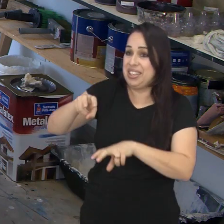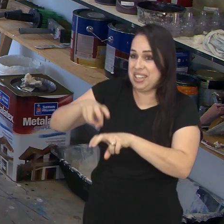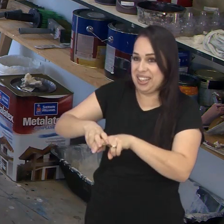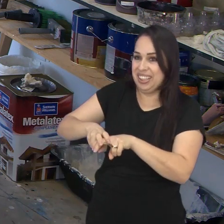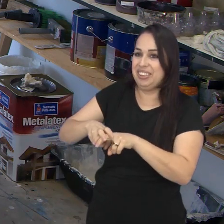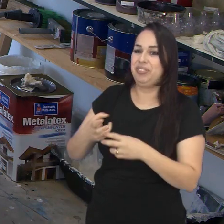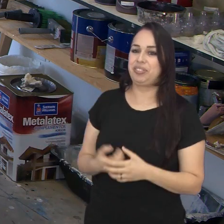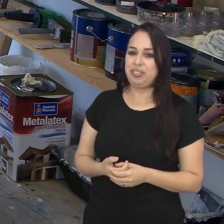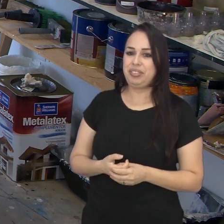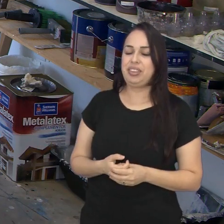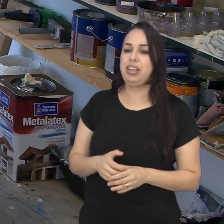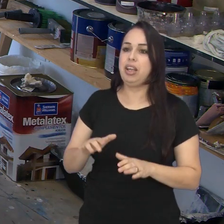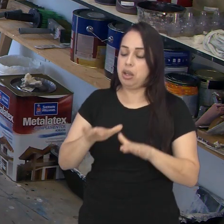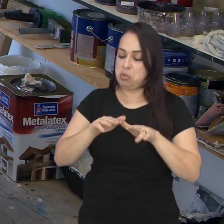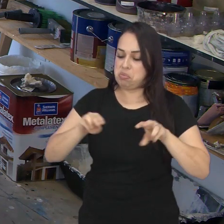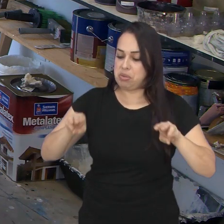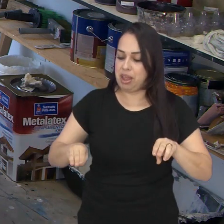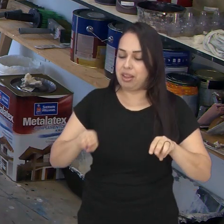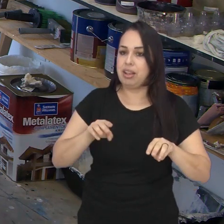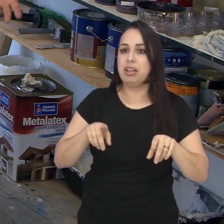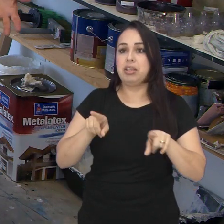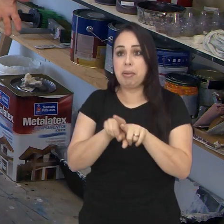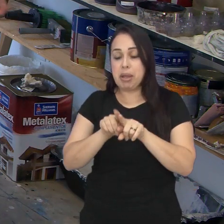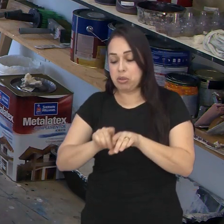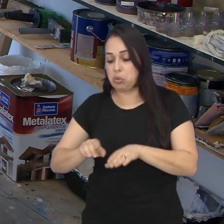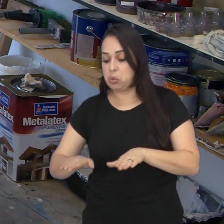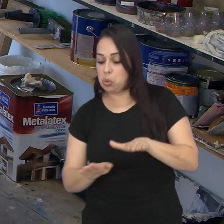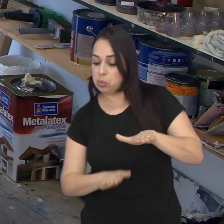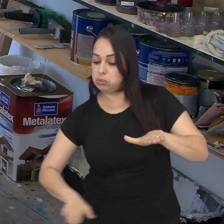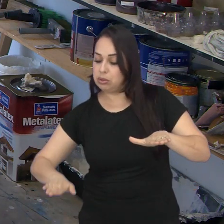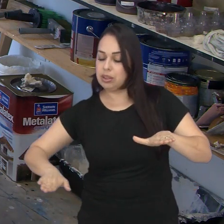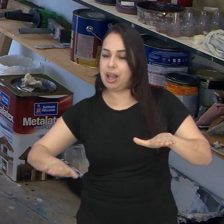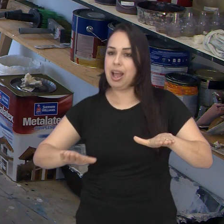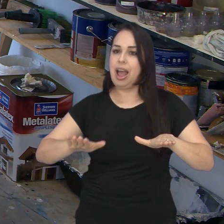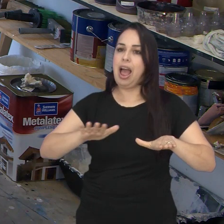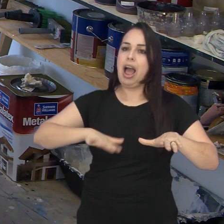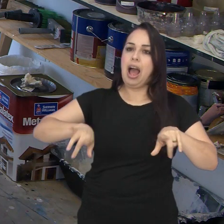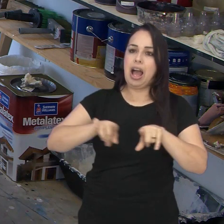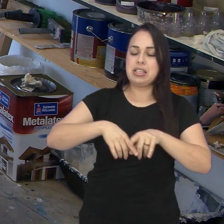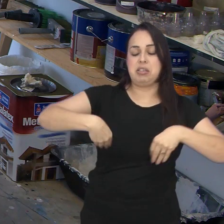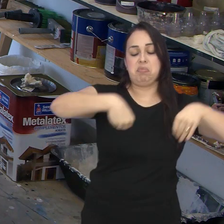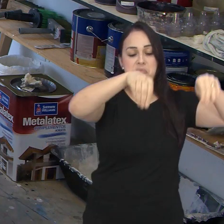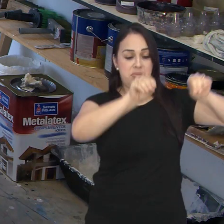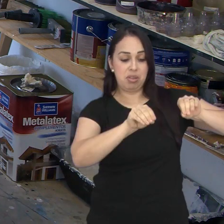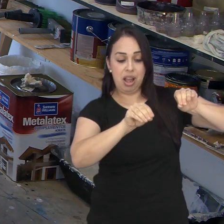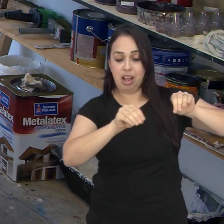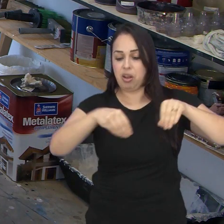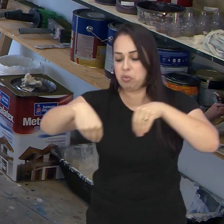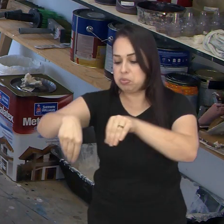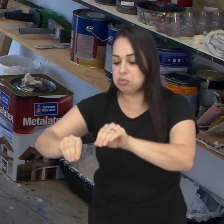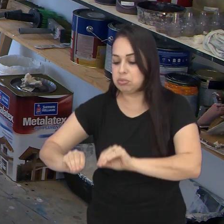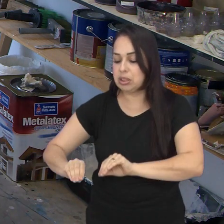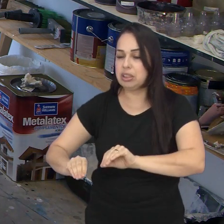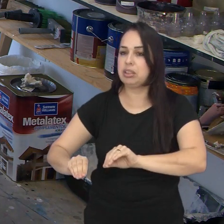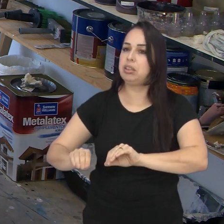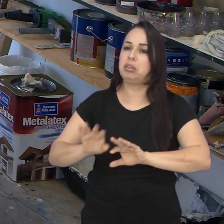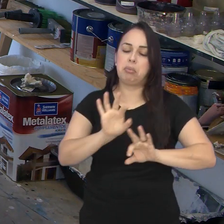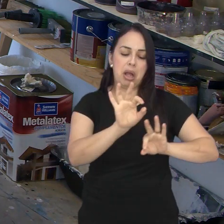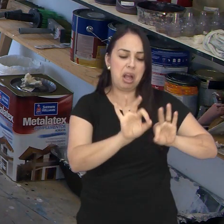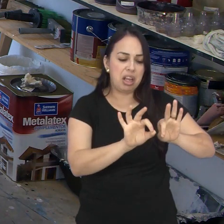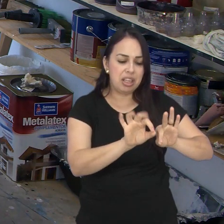Onde você está sentado. Então eu trabalho aqui e trabalho no chão. Aqui, algumas vezes eu pego a tela, ponho para dar